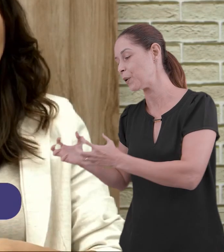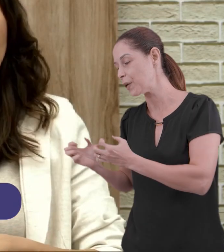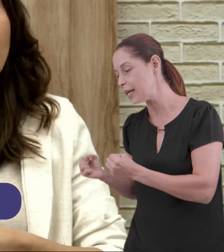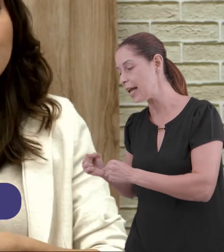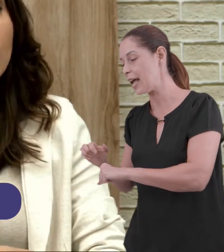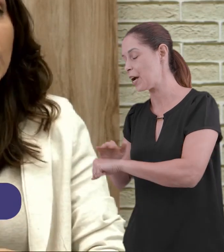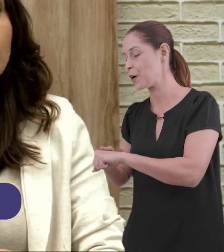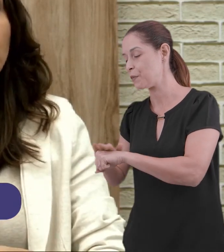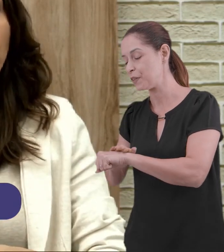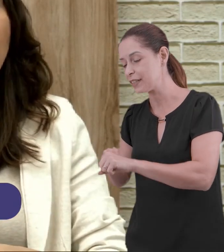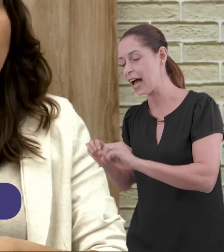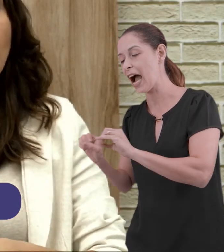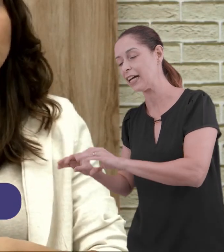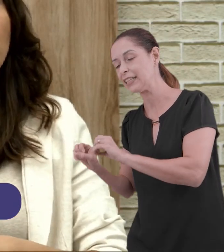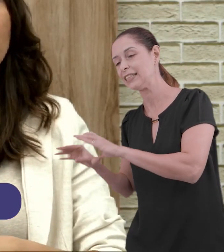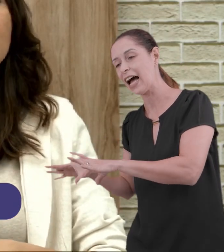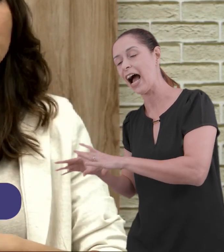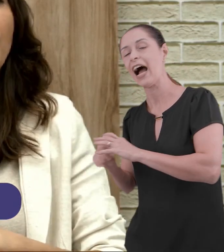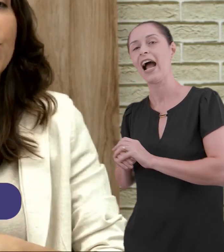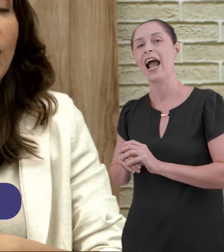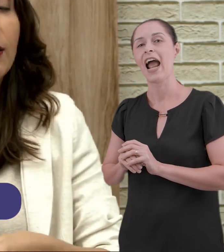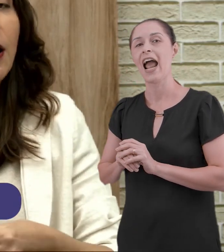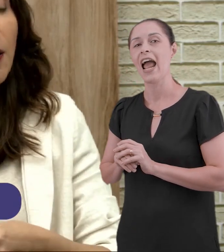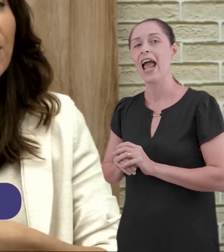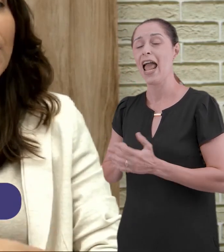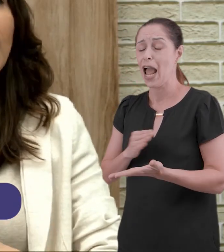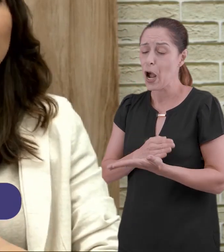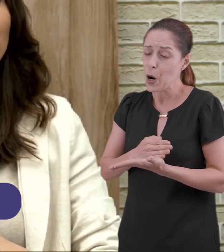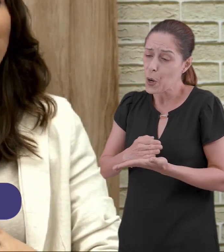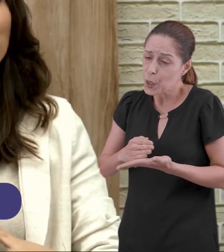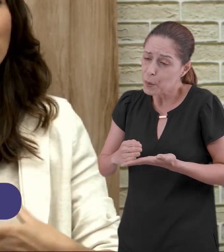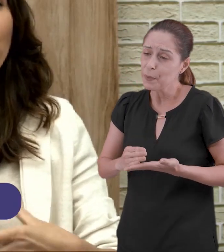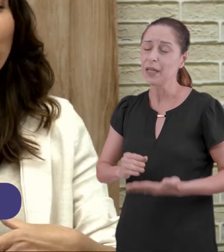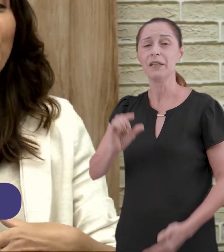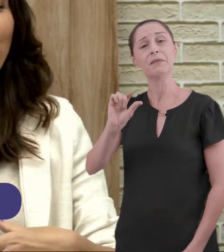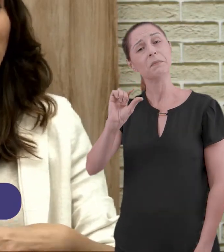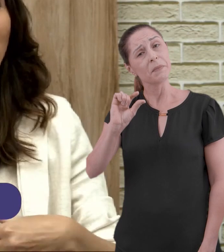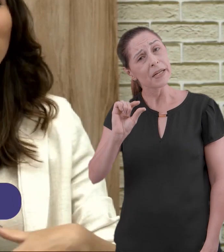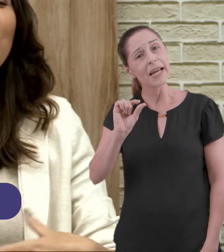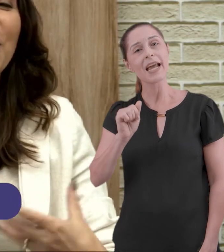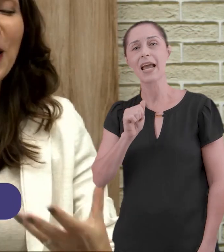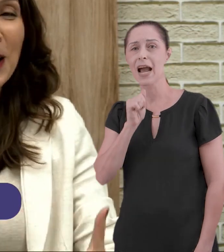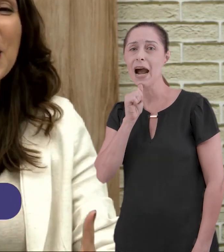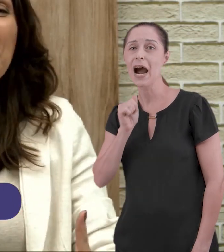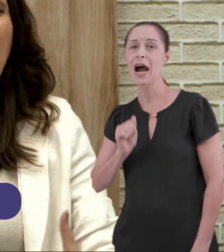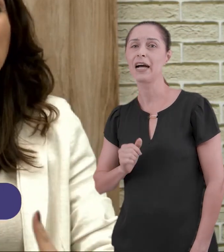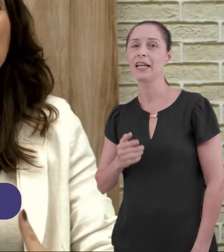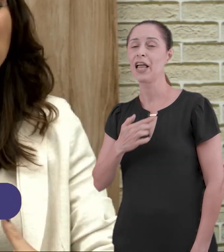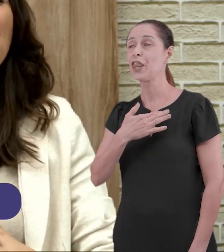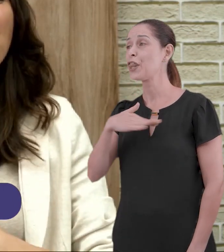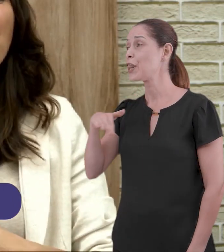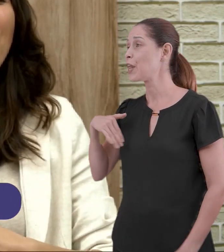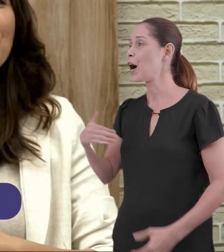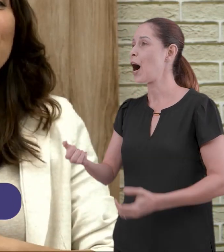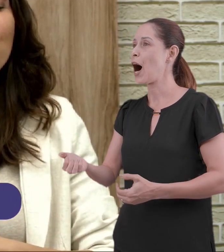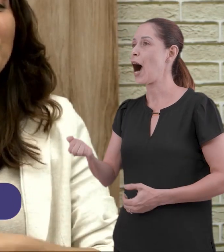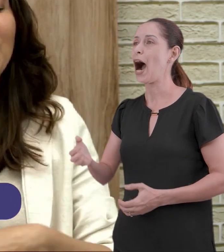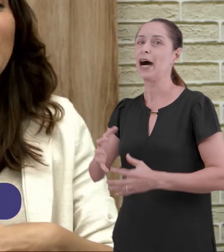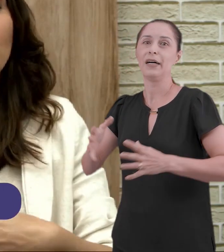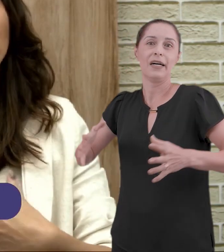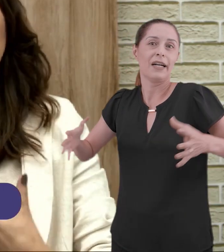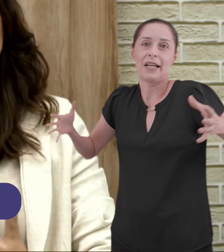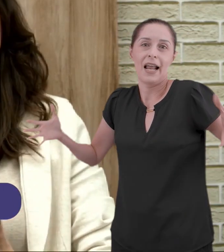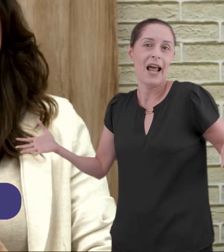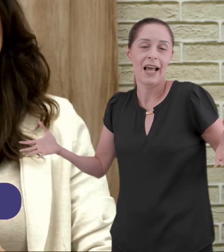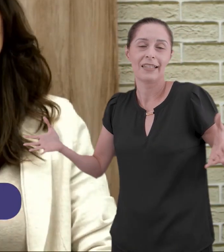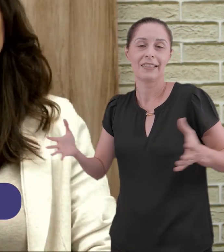foi engatinhando. É um trabalho incipiente ainda, é pequeno, né? A gente quer que ele ainda cresça mais, mas já tem